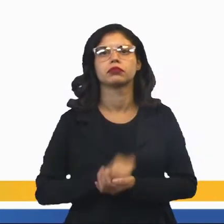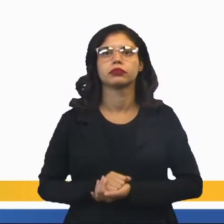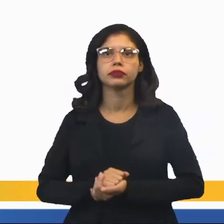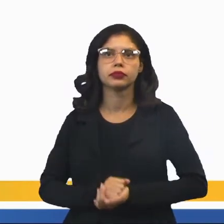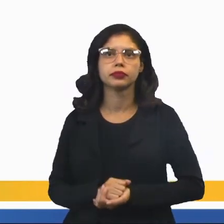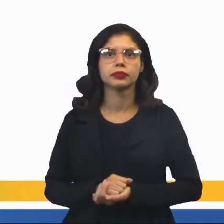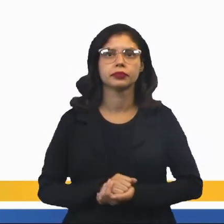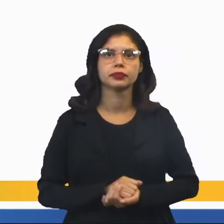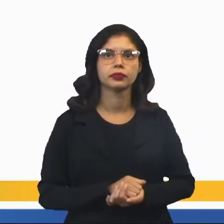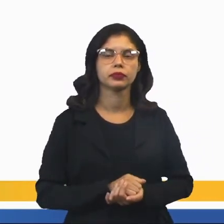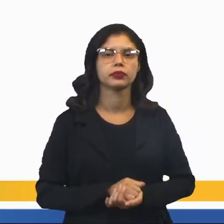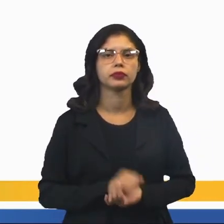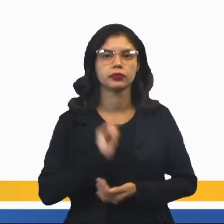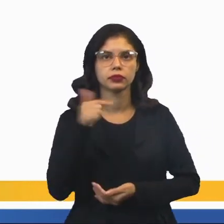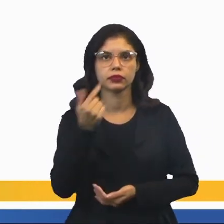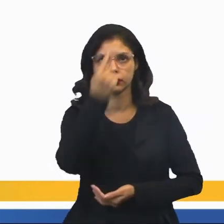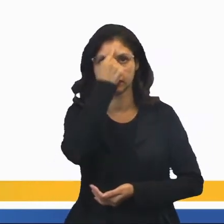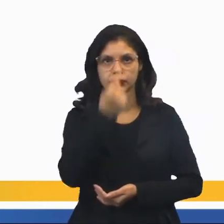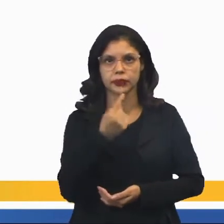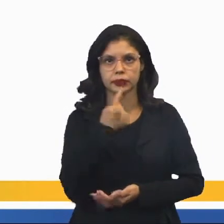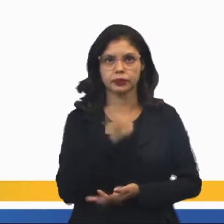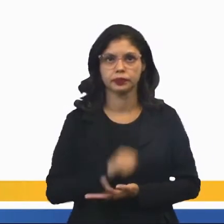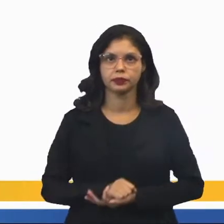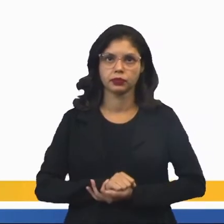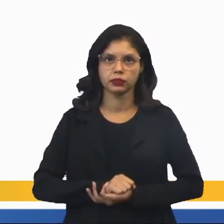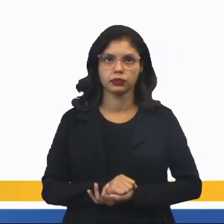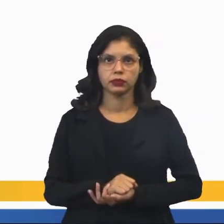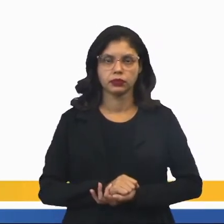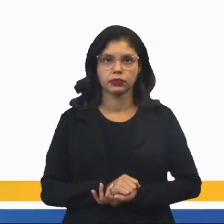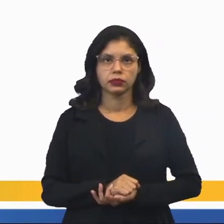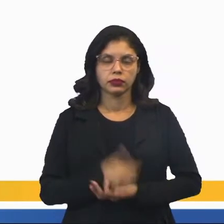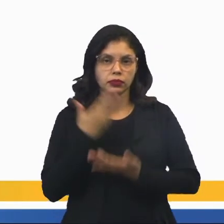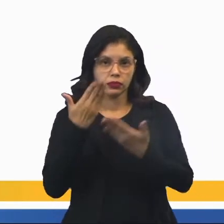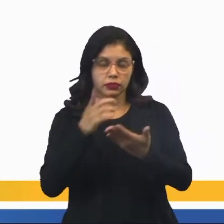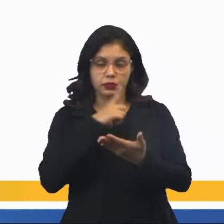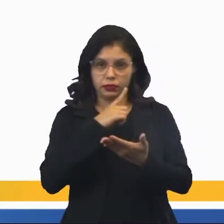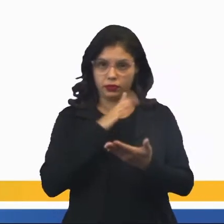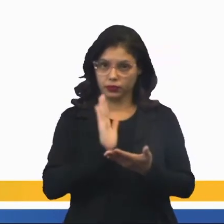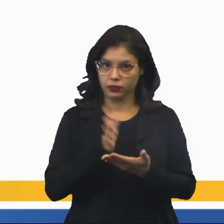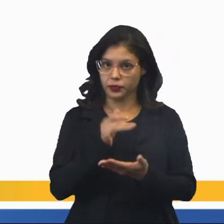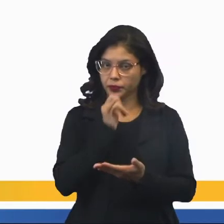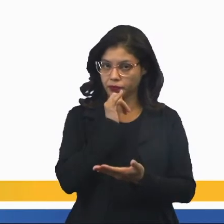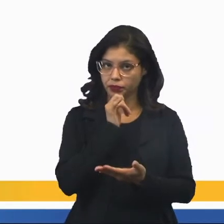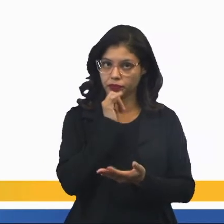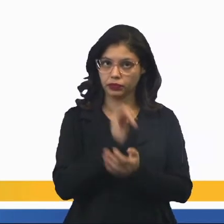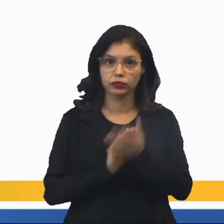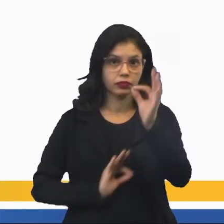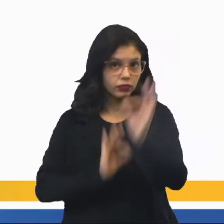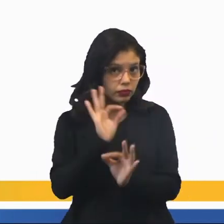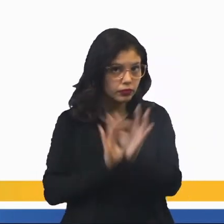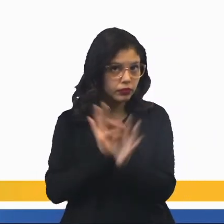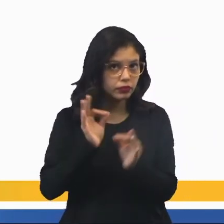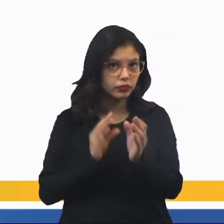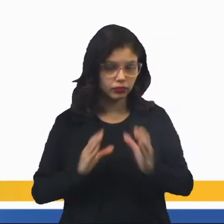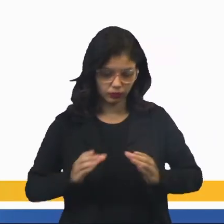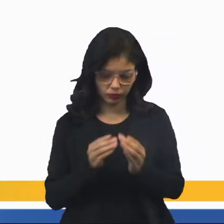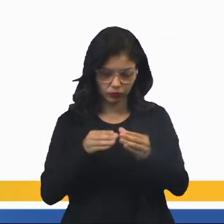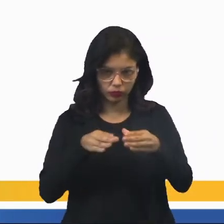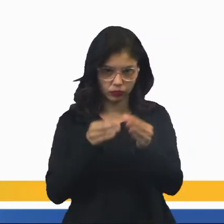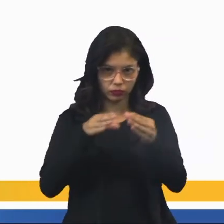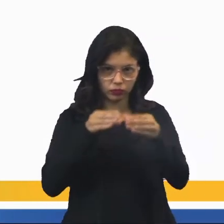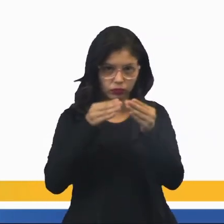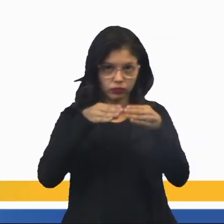Percebam aí. Vamos às próximas imagens. Aqui nós já temos exemplos, né, de vasos, né, que são